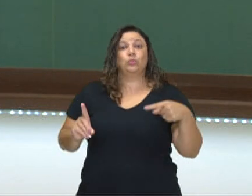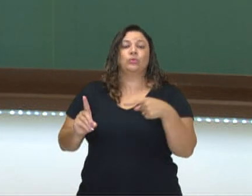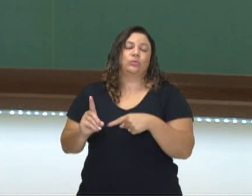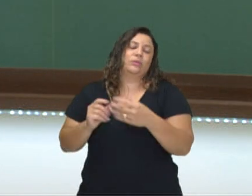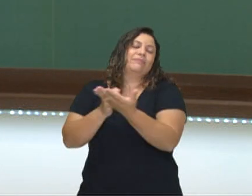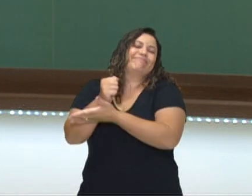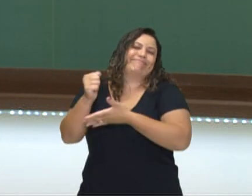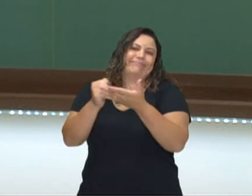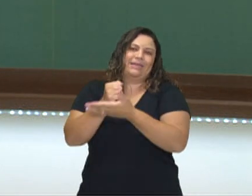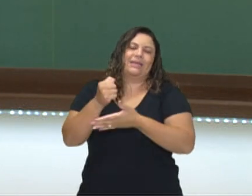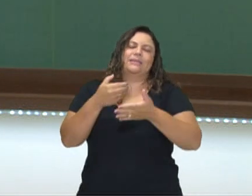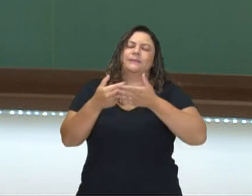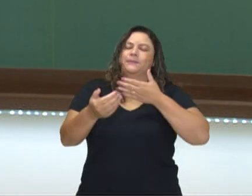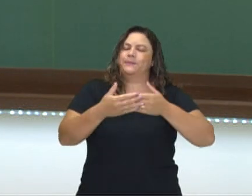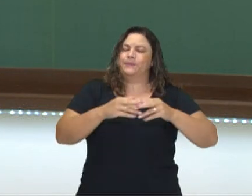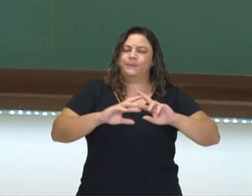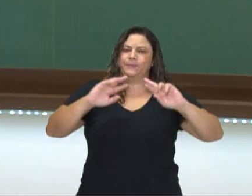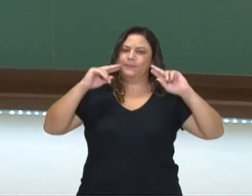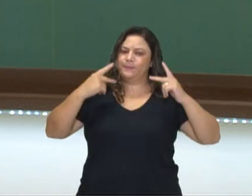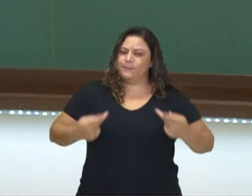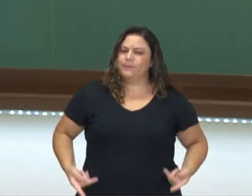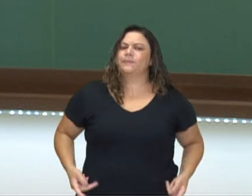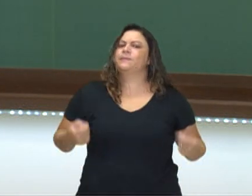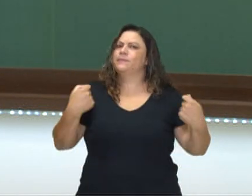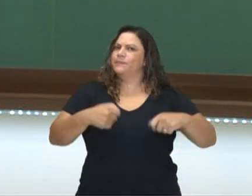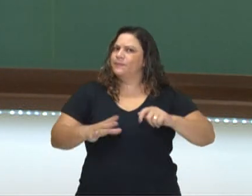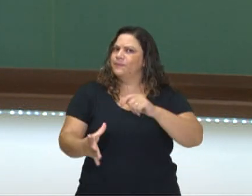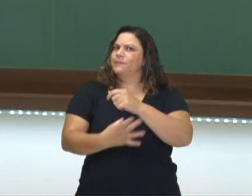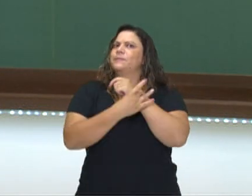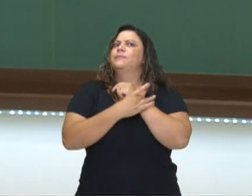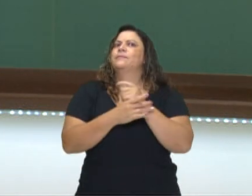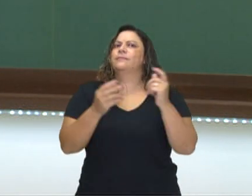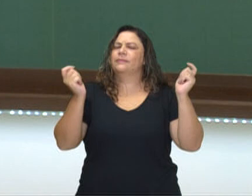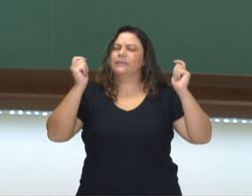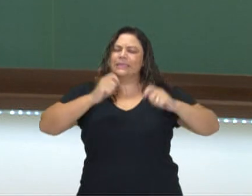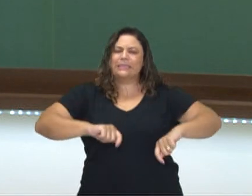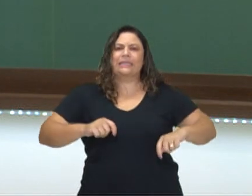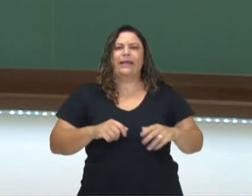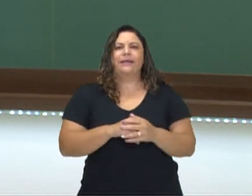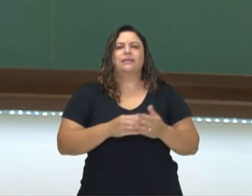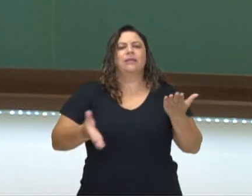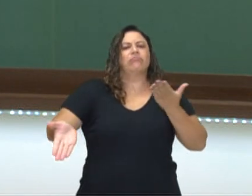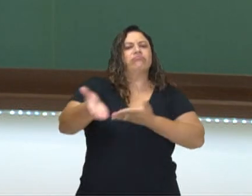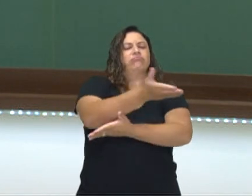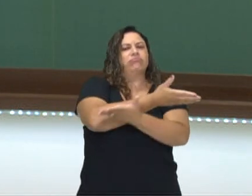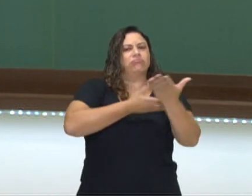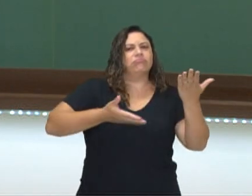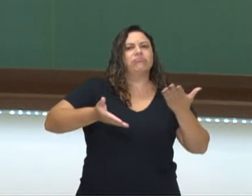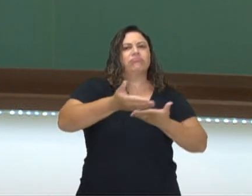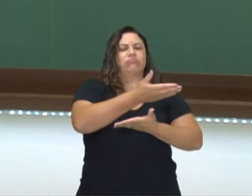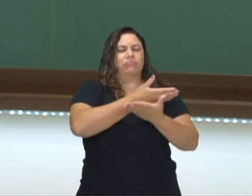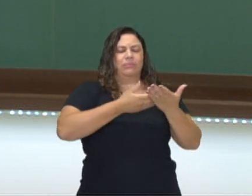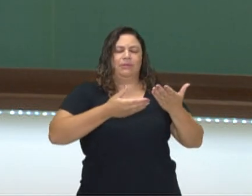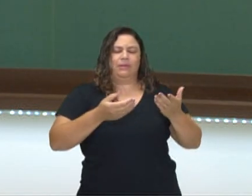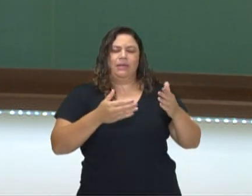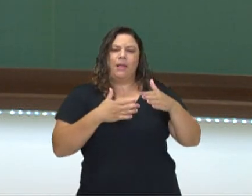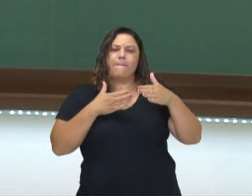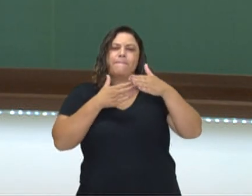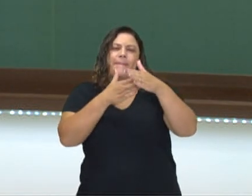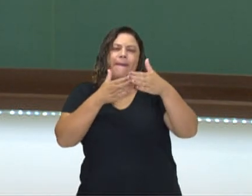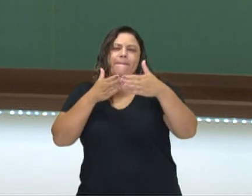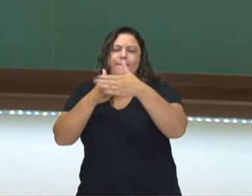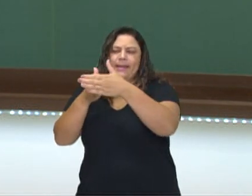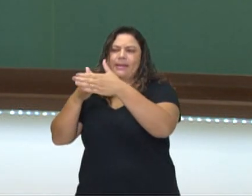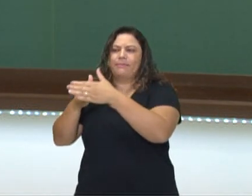qualquer ser humano deve ter assegurado. Então, o relativismo cultural, ele tem esse limite, ele não pode ultrapassar aquilo que é